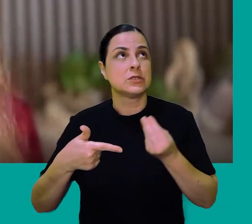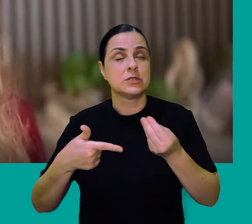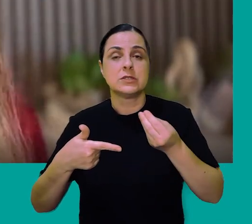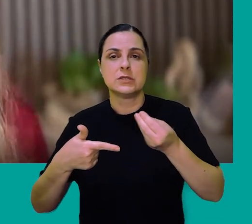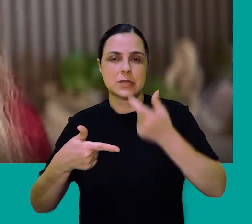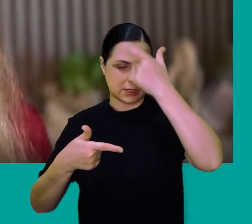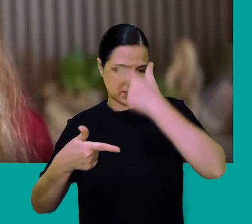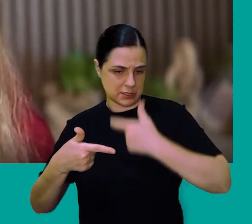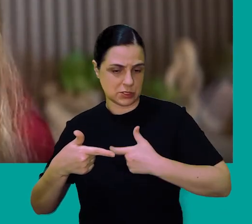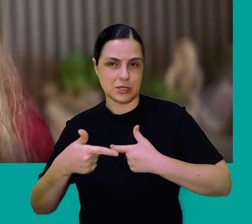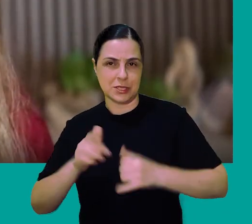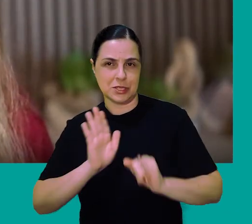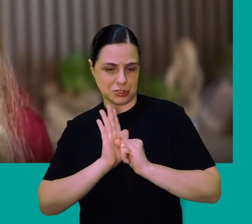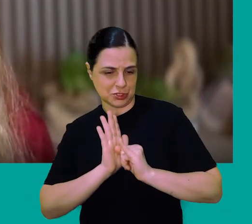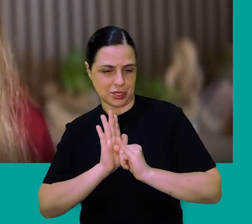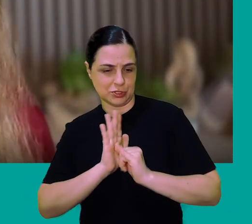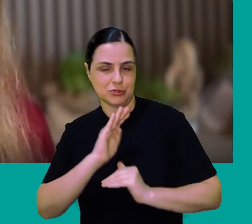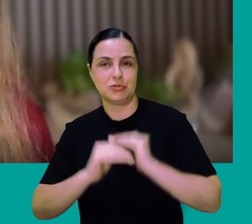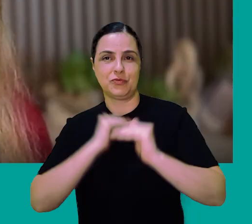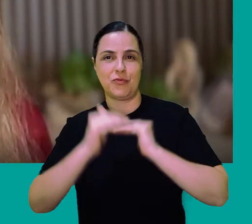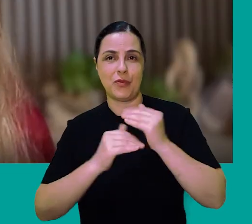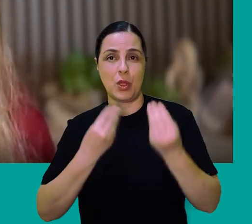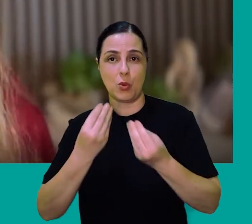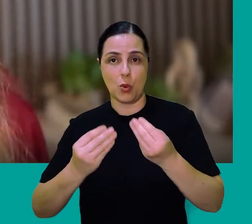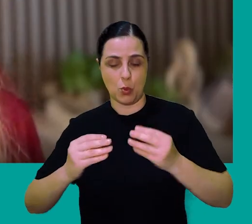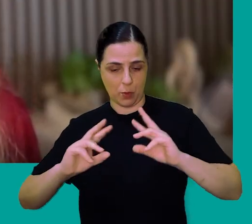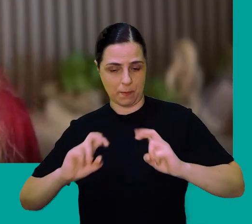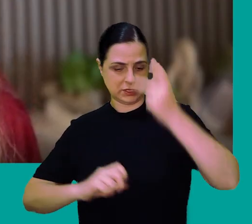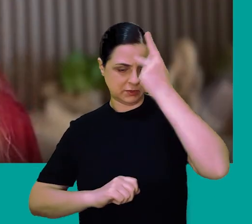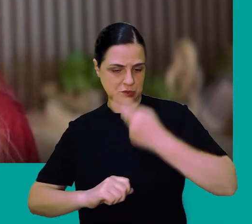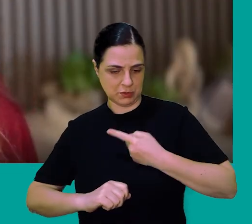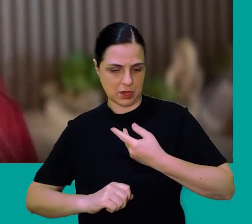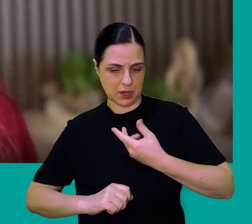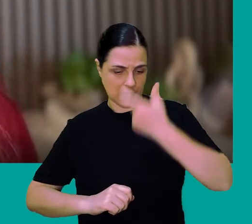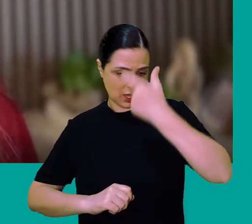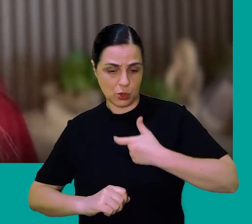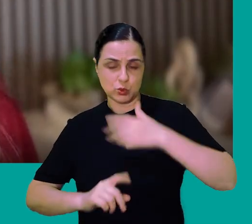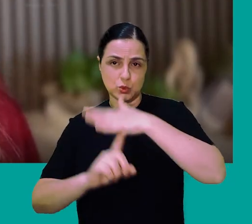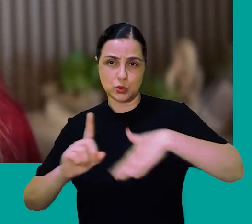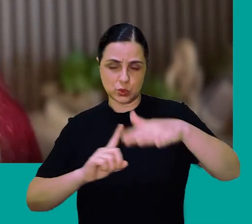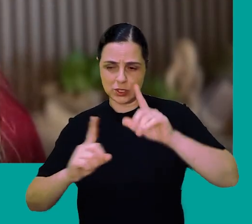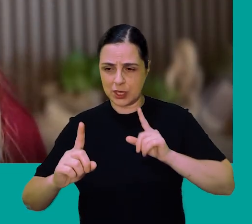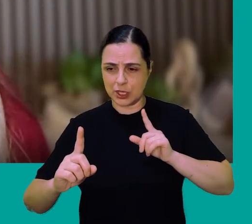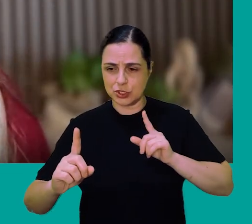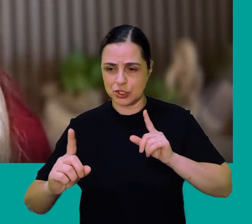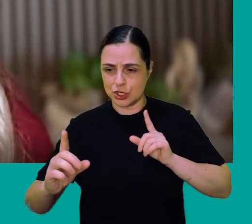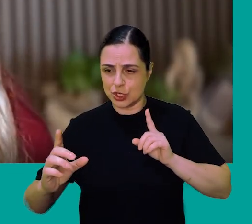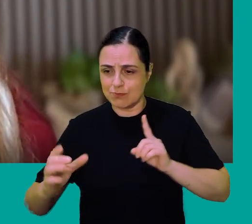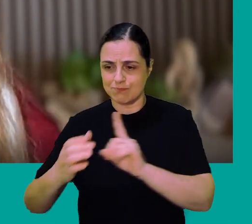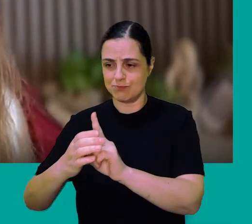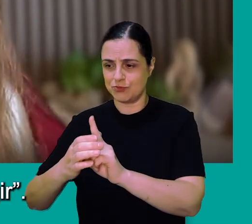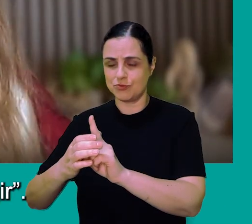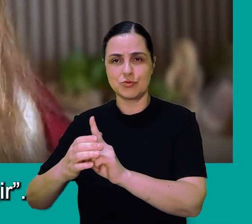da personalidade do indivíduo, né, de como eu me vejo dentro da sociedade, ela é extremamente impactada por essas